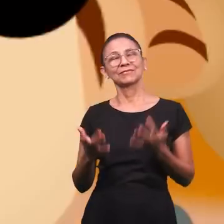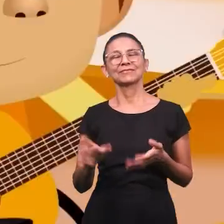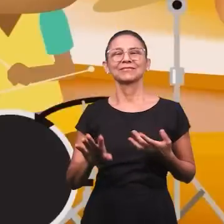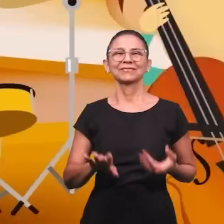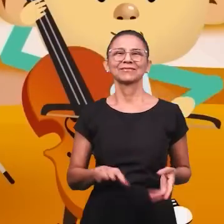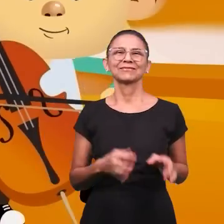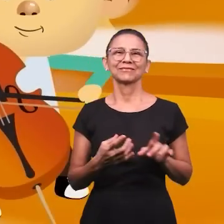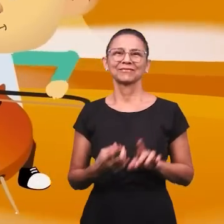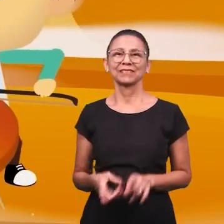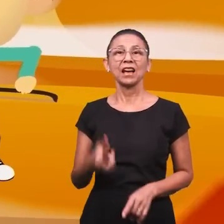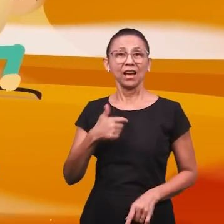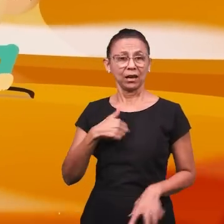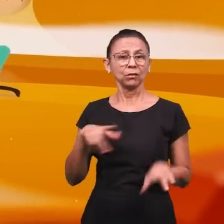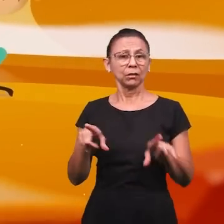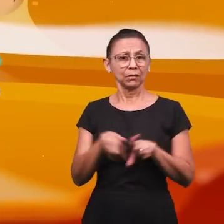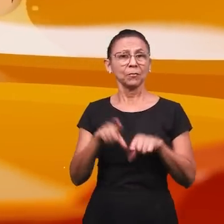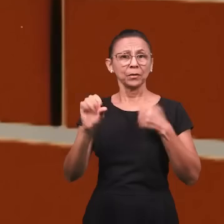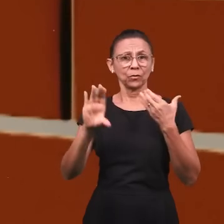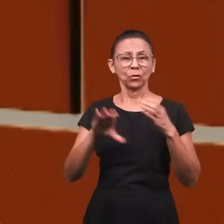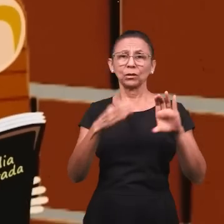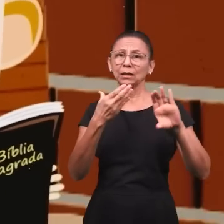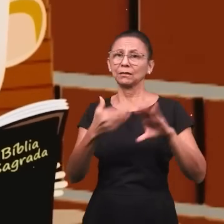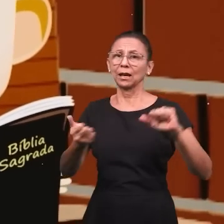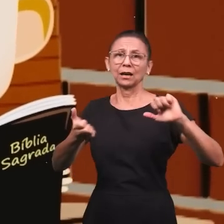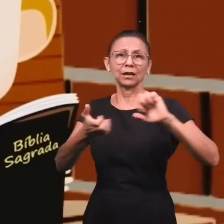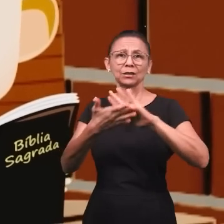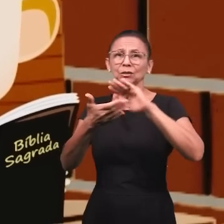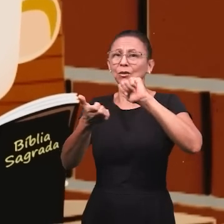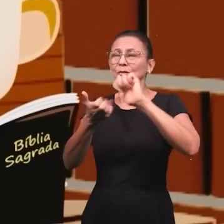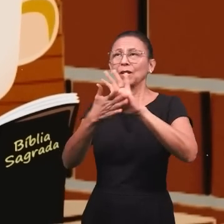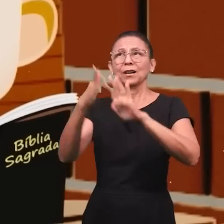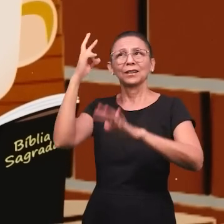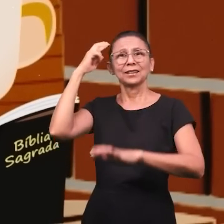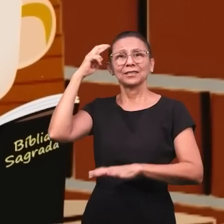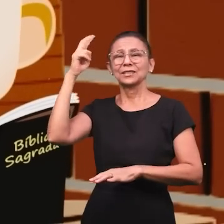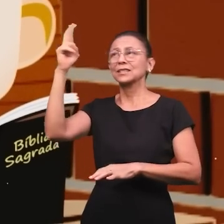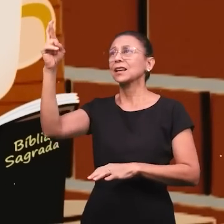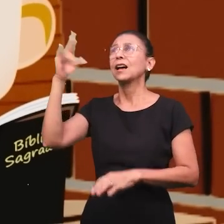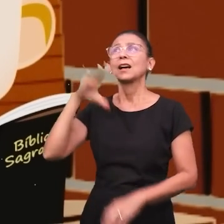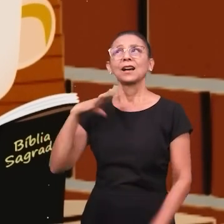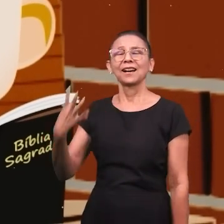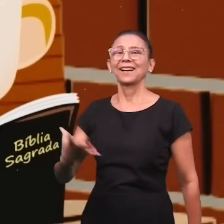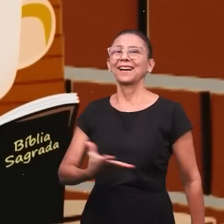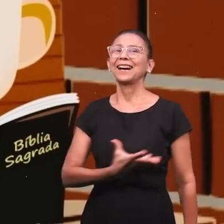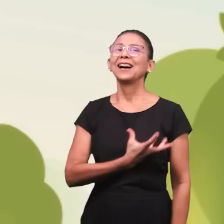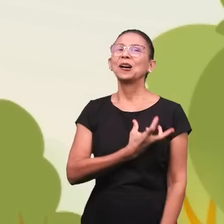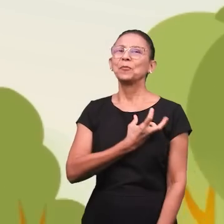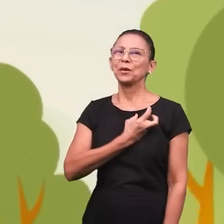Porque é a minha salvação.